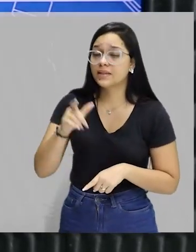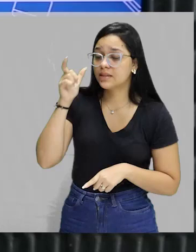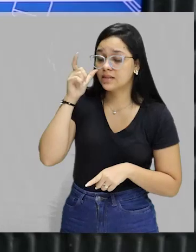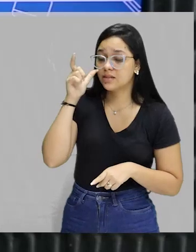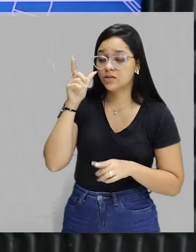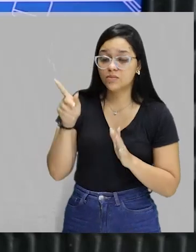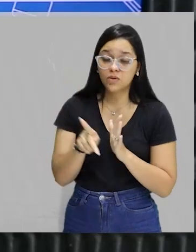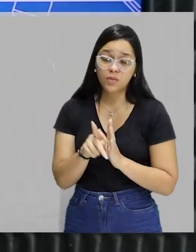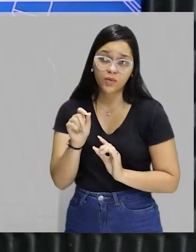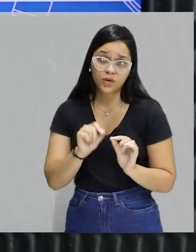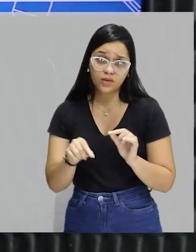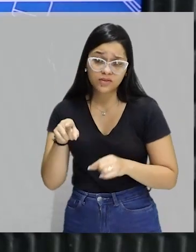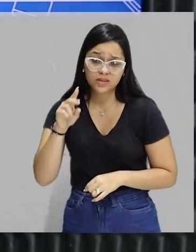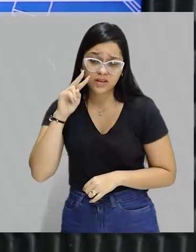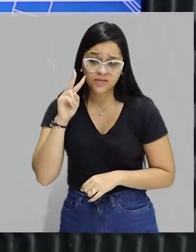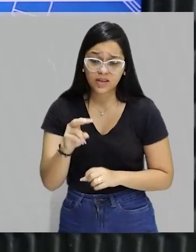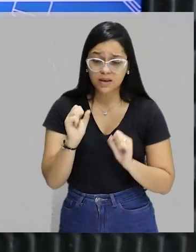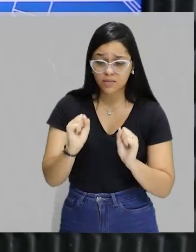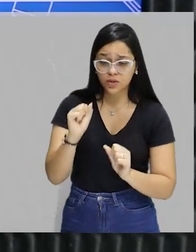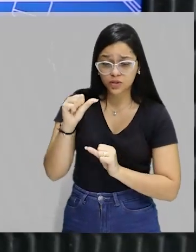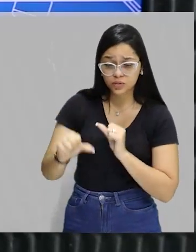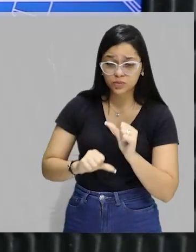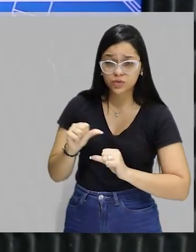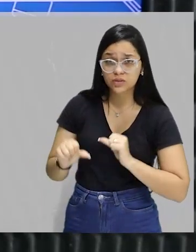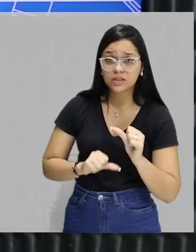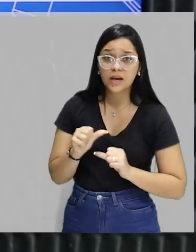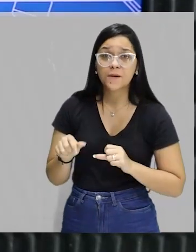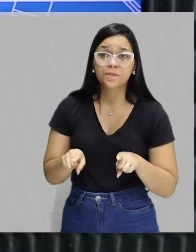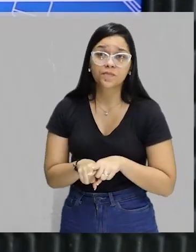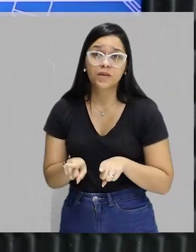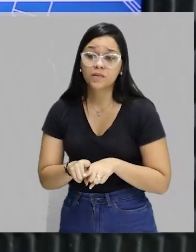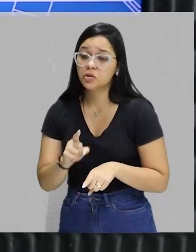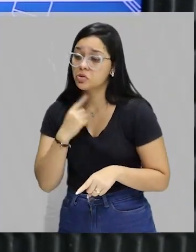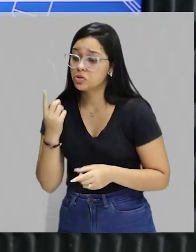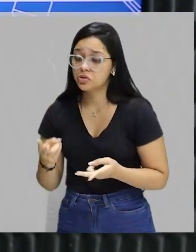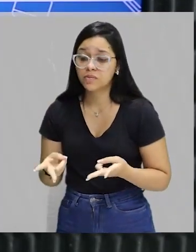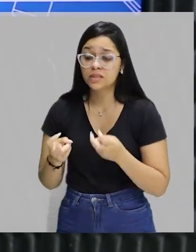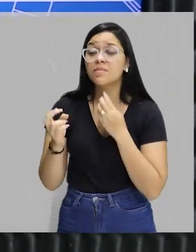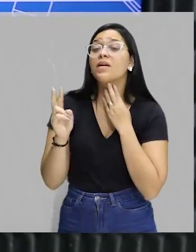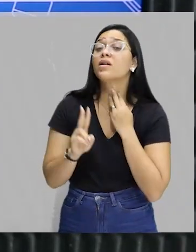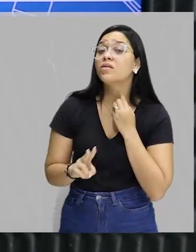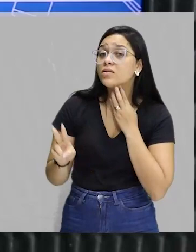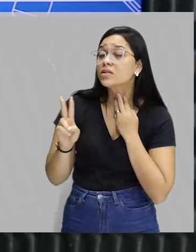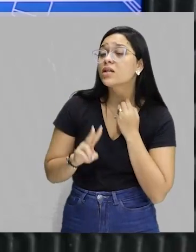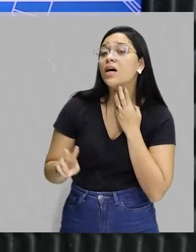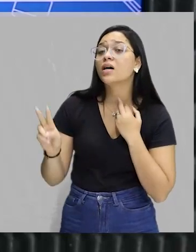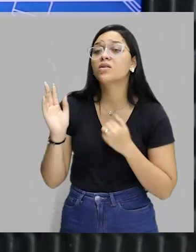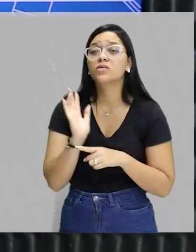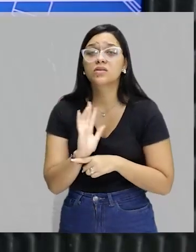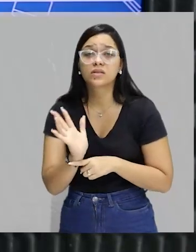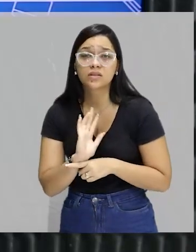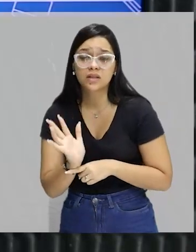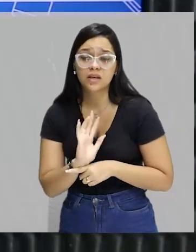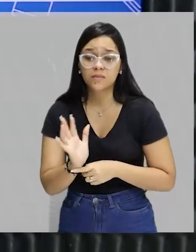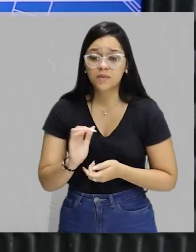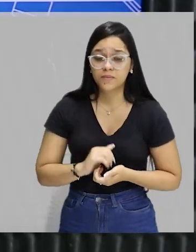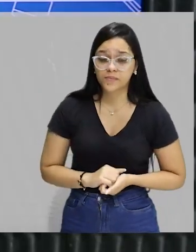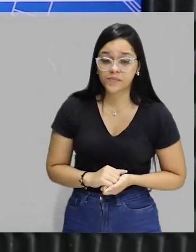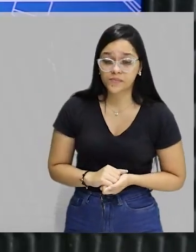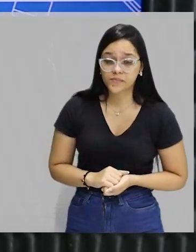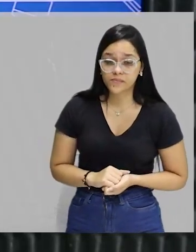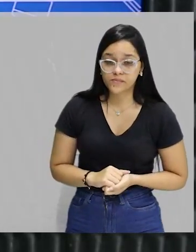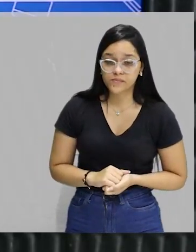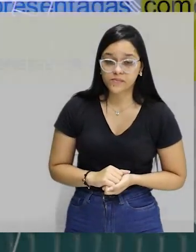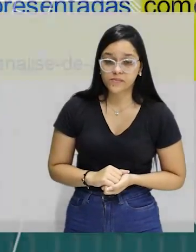a gestáltica, que é aquilo que você vê que pode mudar de visão e a gente não percebe. Isso é muito utilizado no cinema, na produção audiovisual.